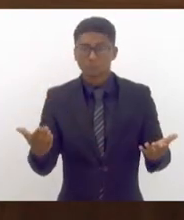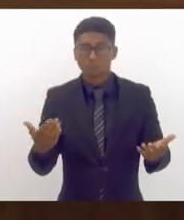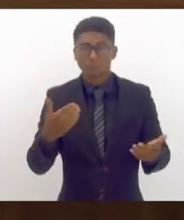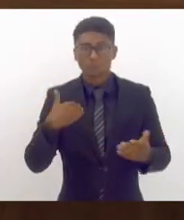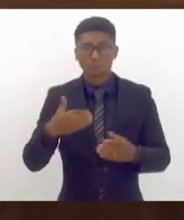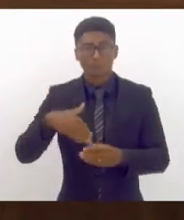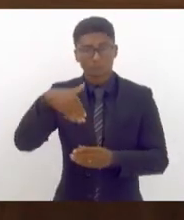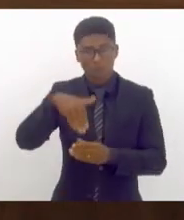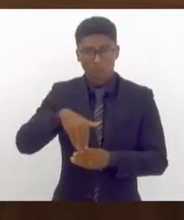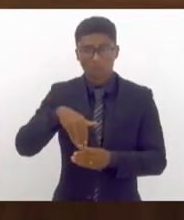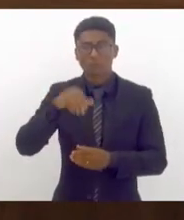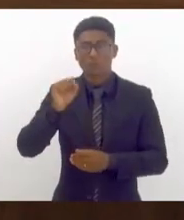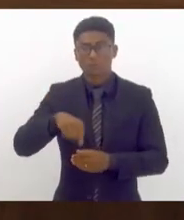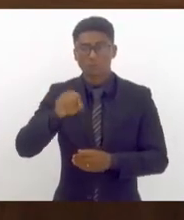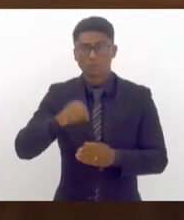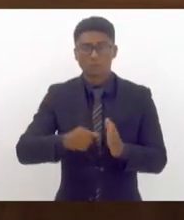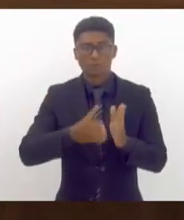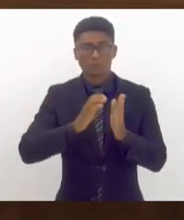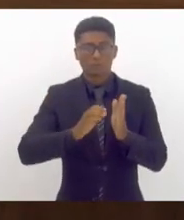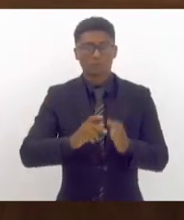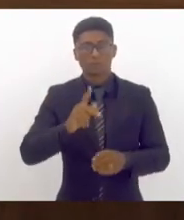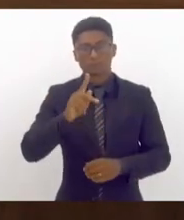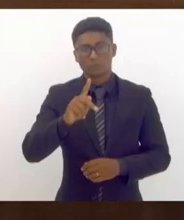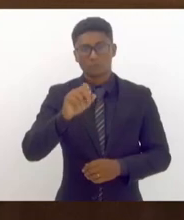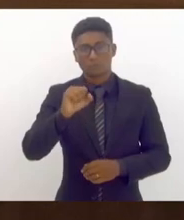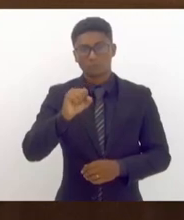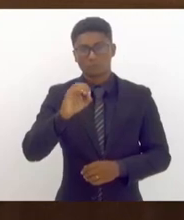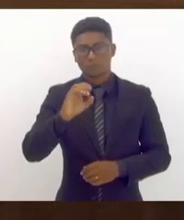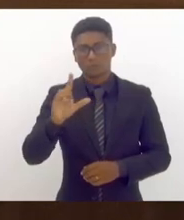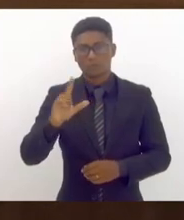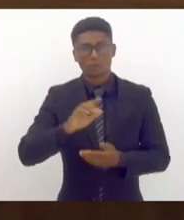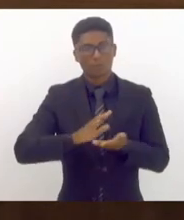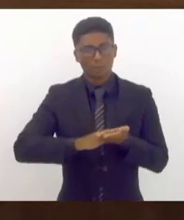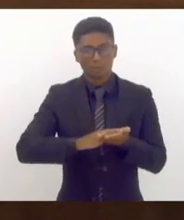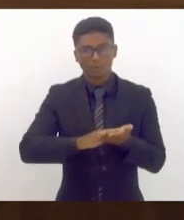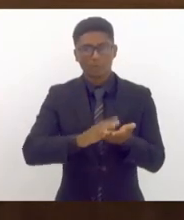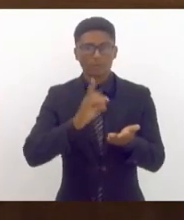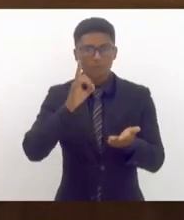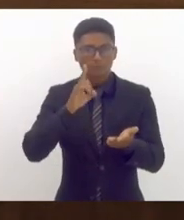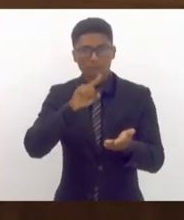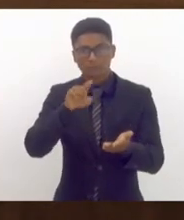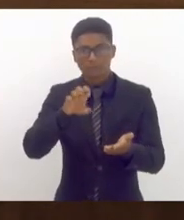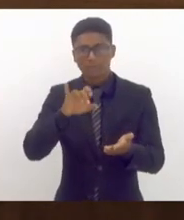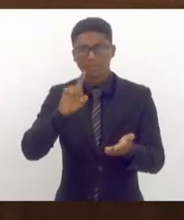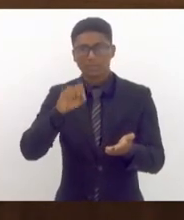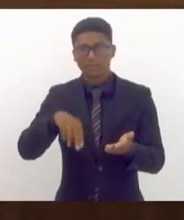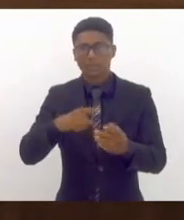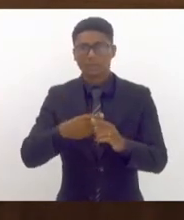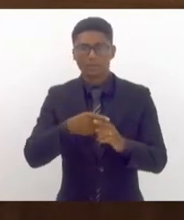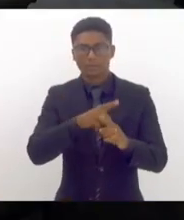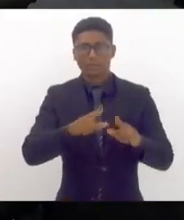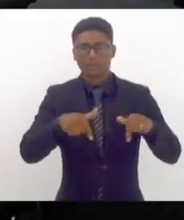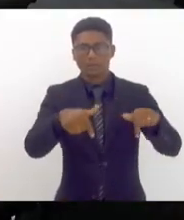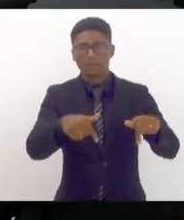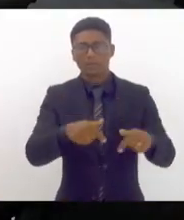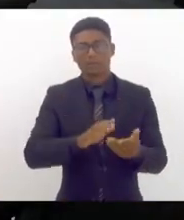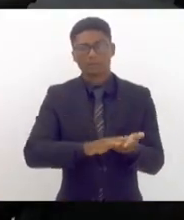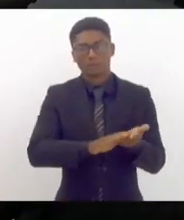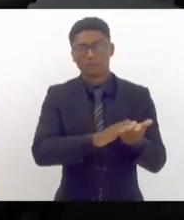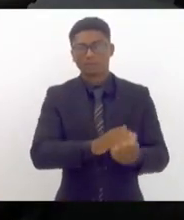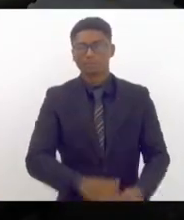voto sim pela bancada do PSOL, parabenizando a deputada Zeidan pela excelente iniciativa.